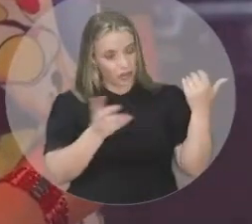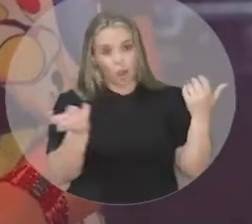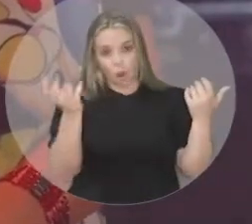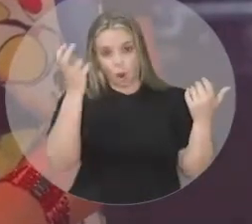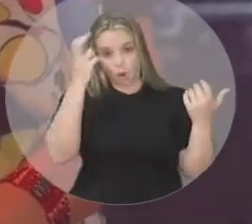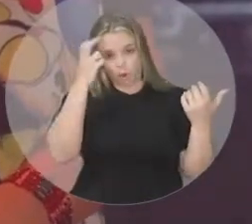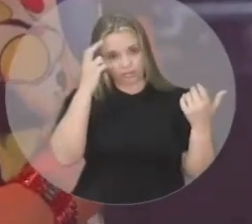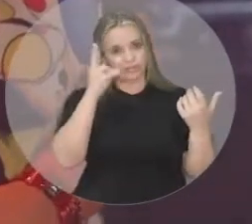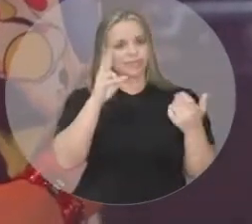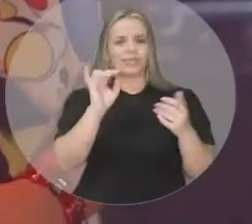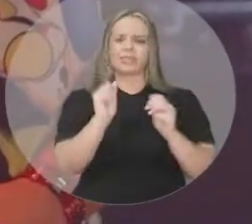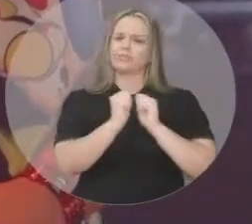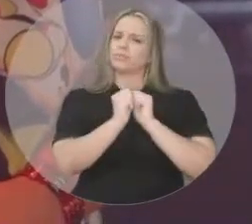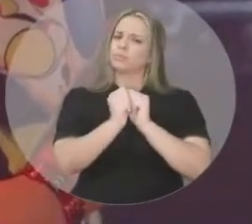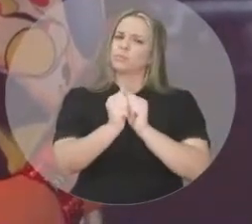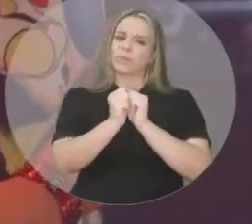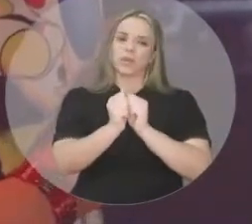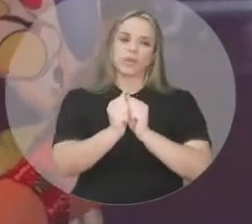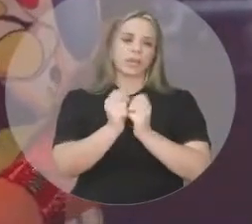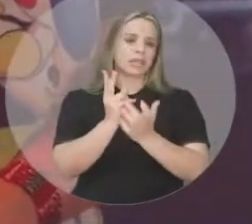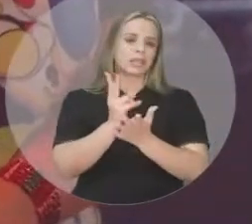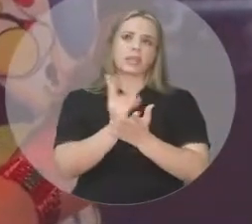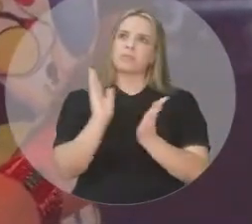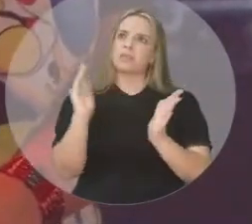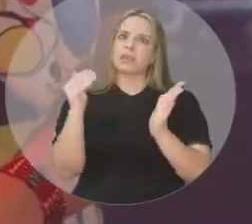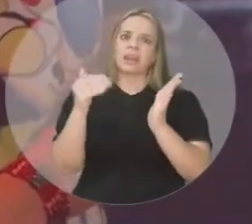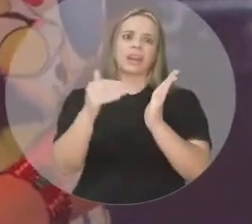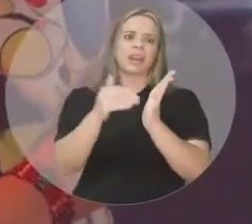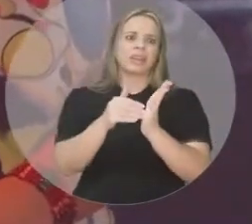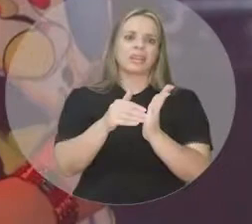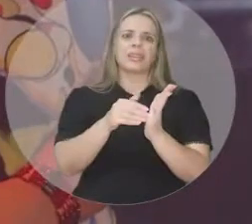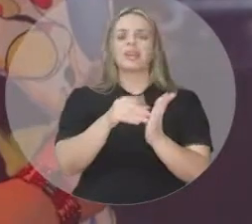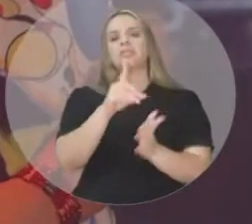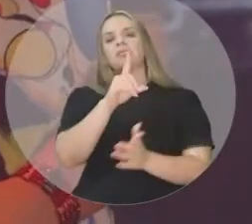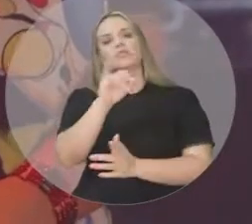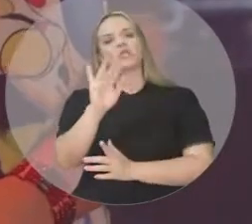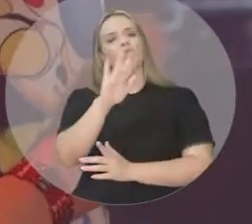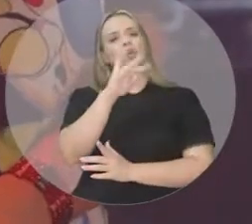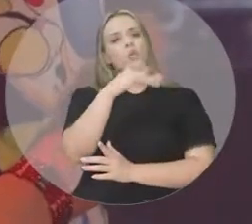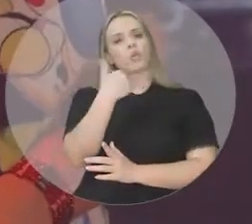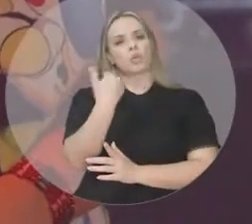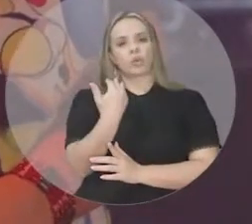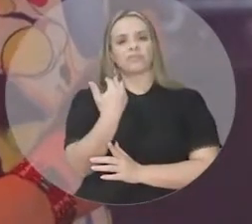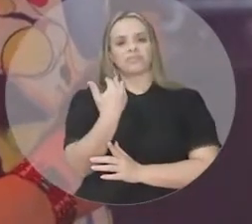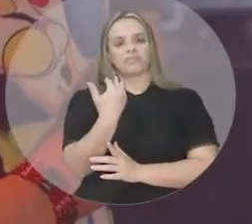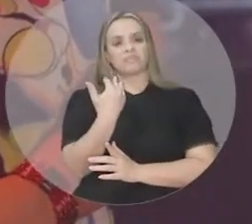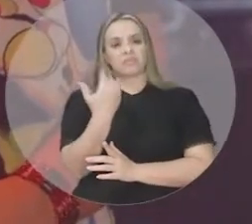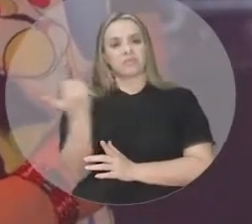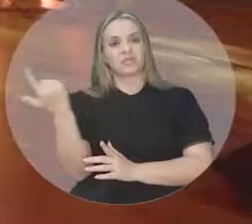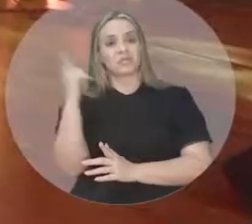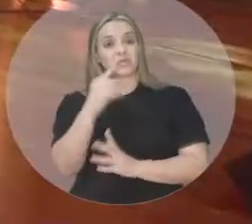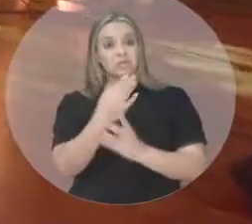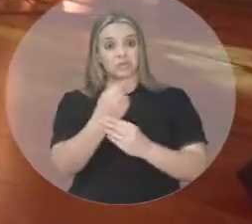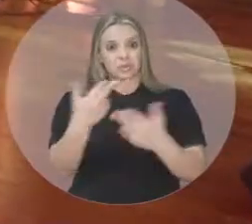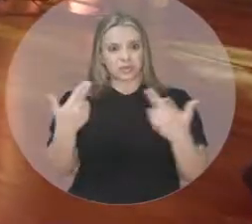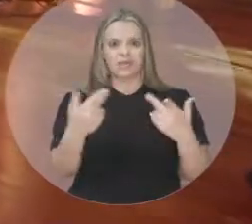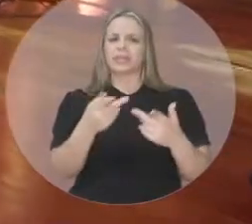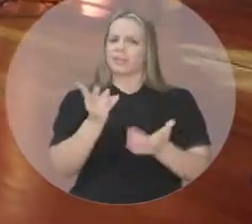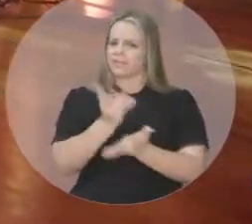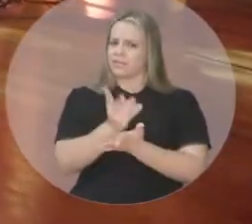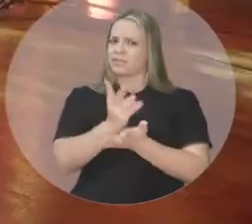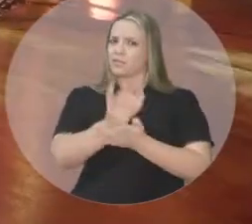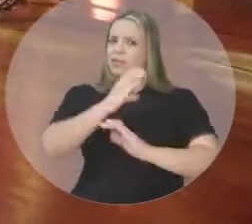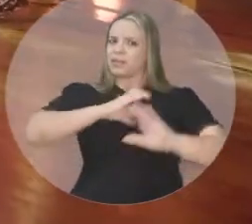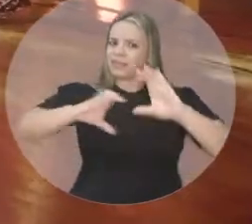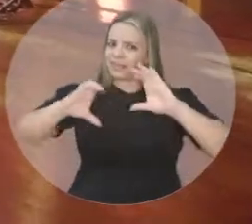né? Eu não tenho vergonha de falar. 68 anos de vida, 50 anos de vida cultural. Quando começou lá,